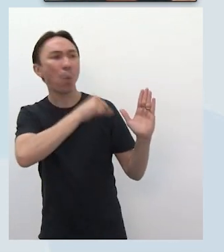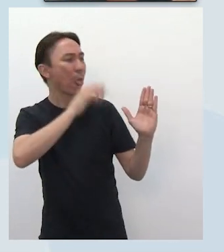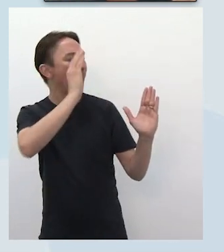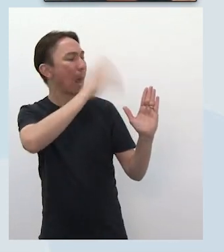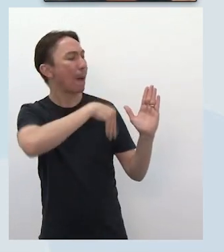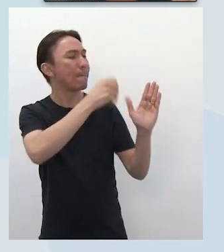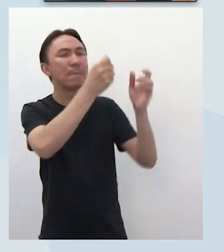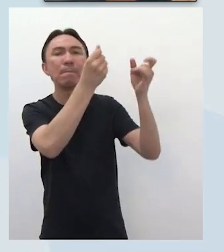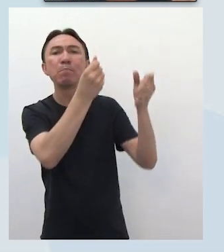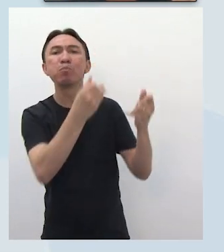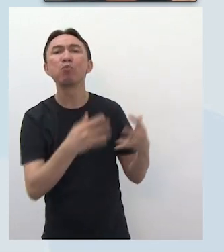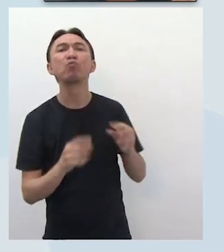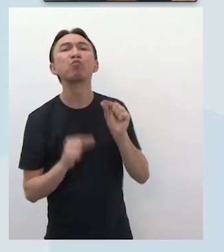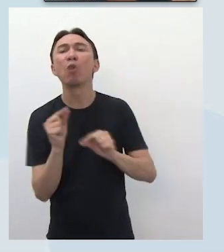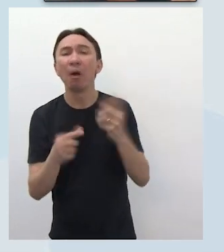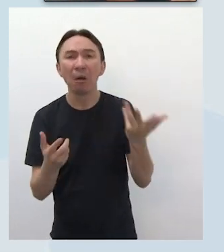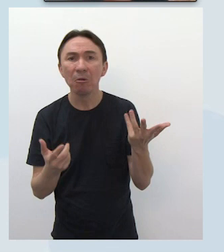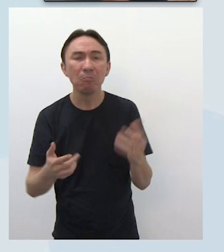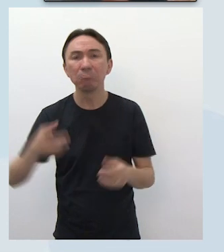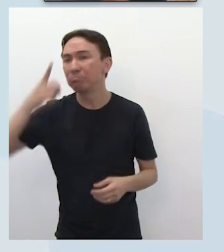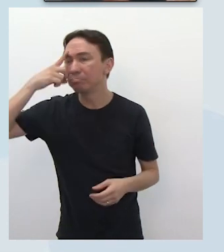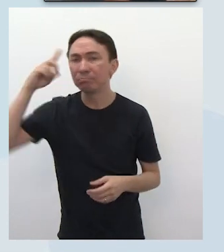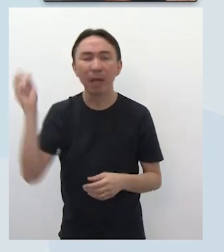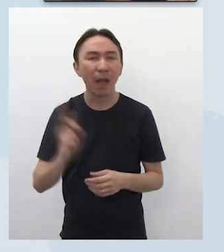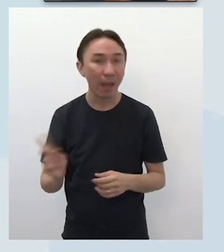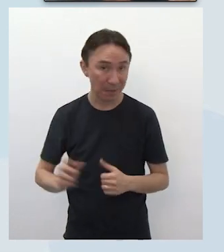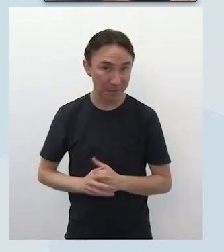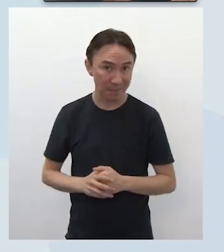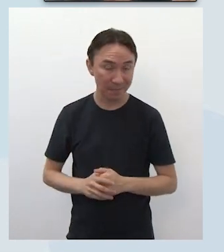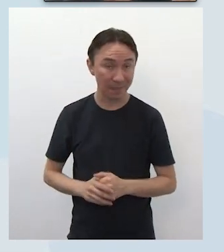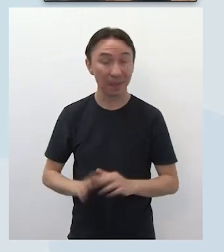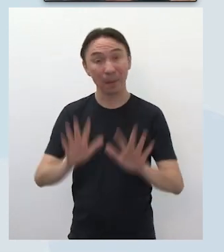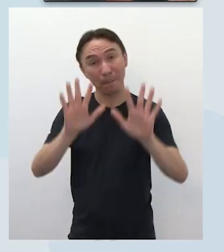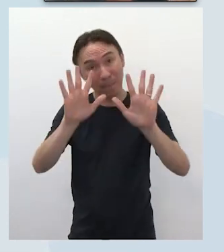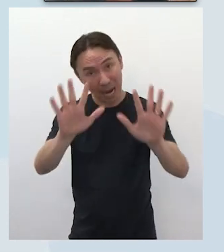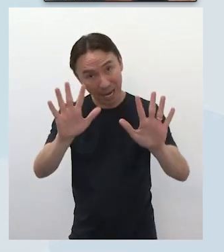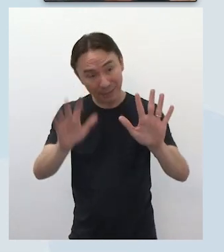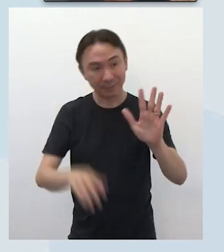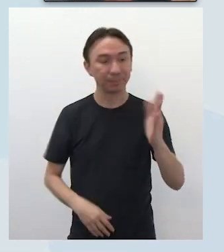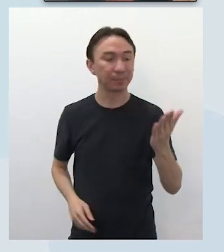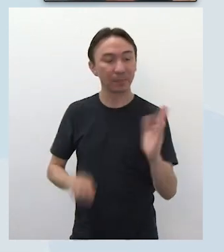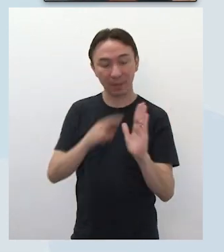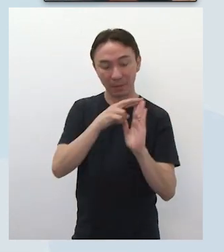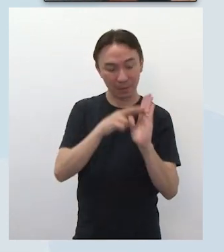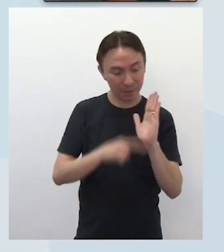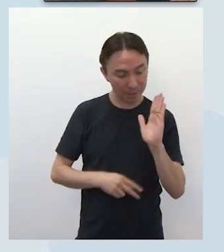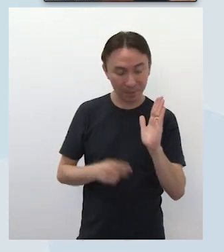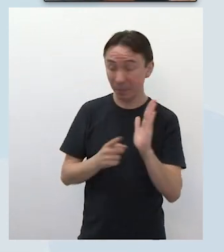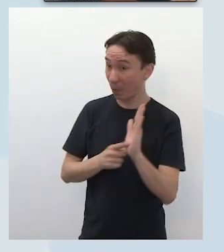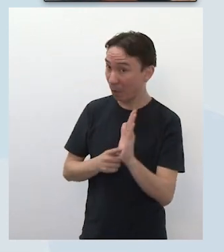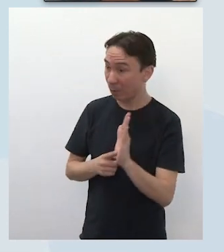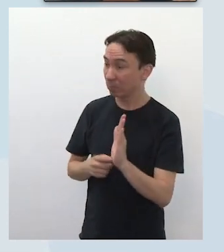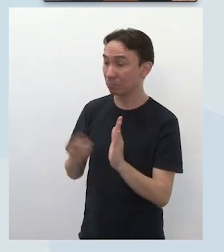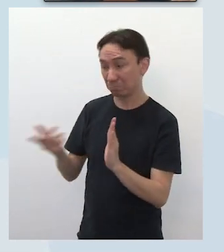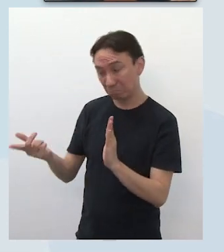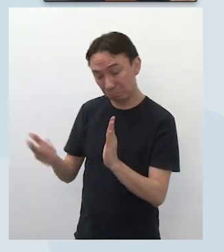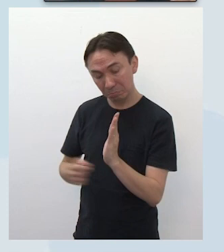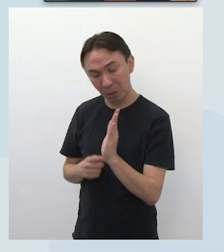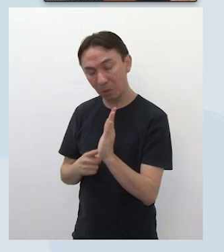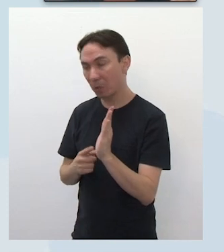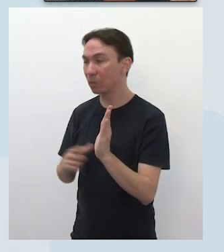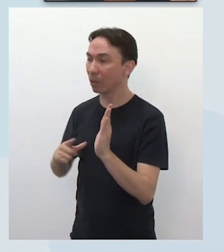permissão para esse tipo de elogio. Por outro lado, se eu falo, bom, seu relatório tinha muitas